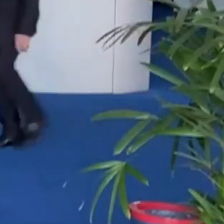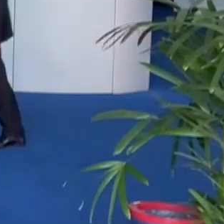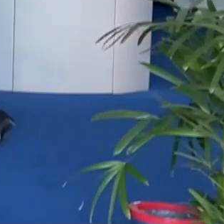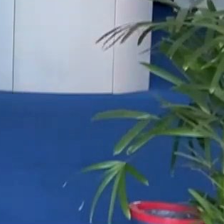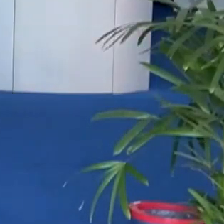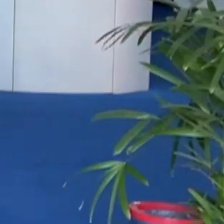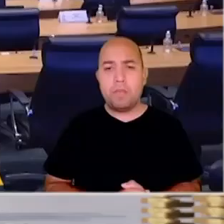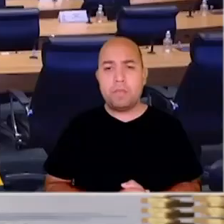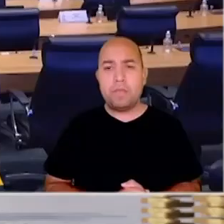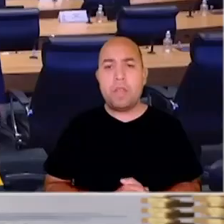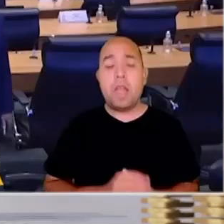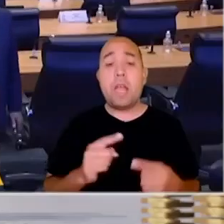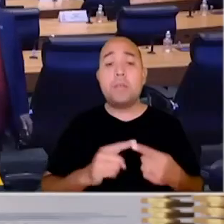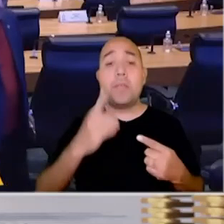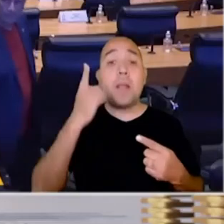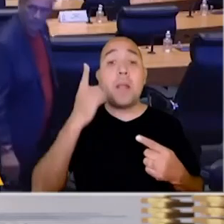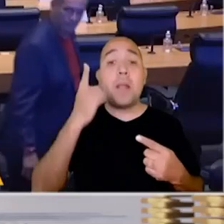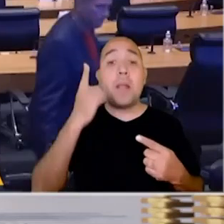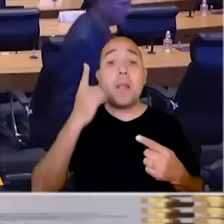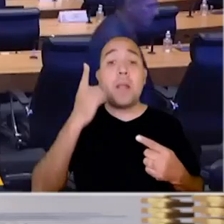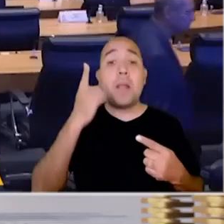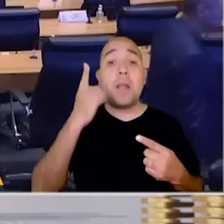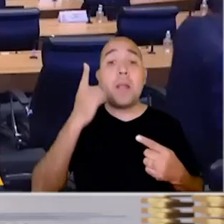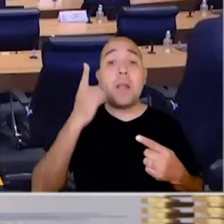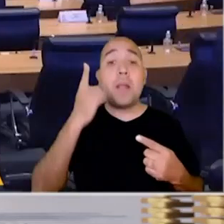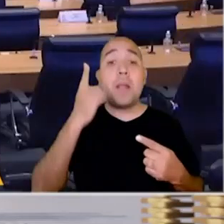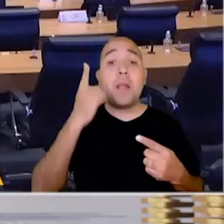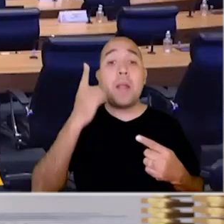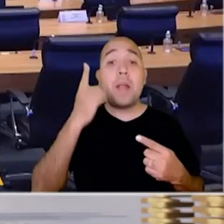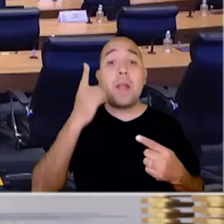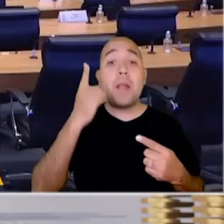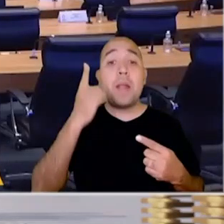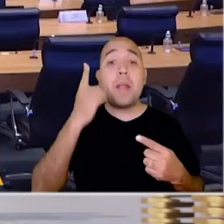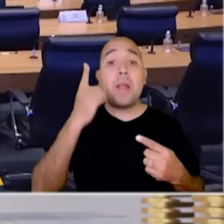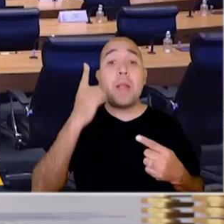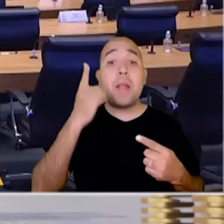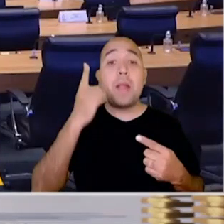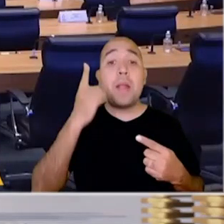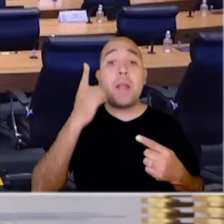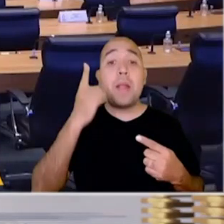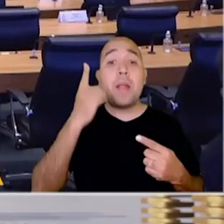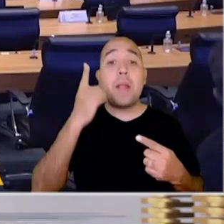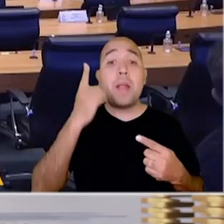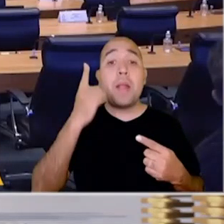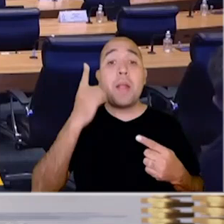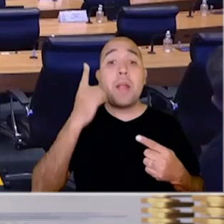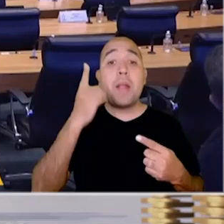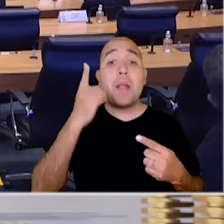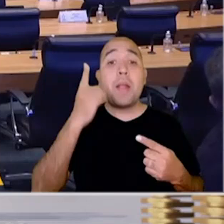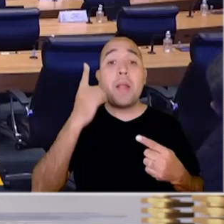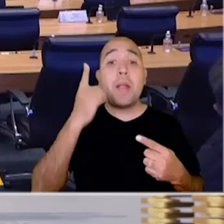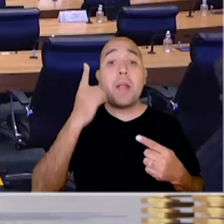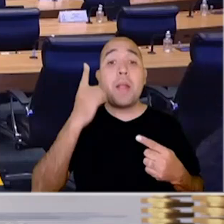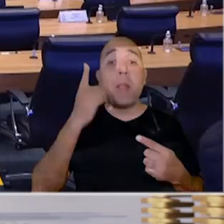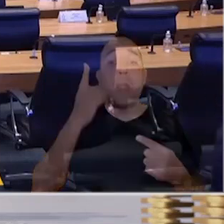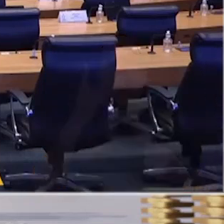aparecer nessa lista de indiciados por conta do 8 de janeiro e também a Câmara Legislativa aqui da capital do país investiga